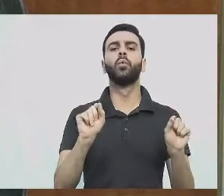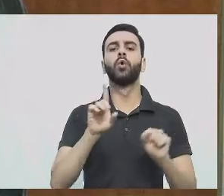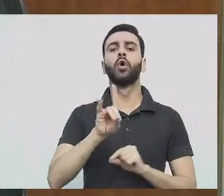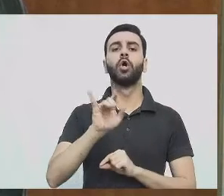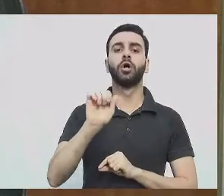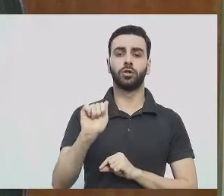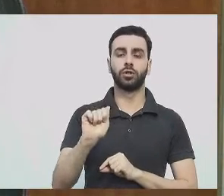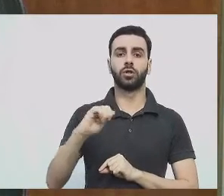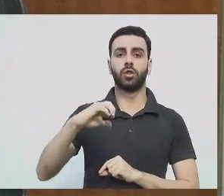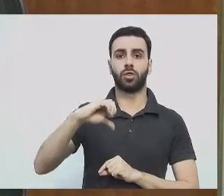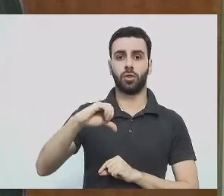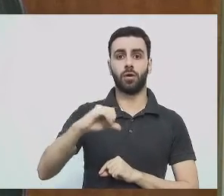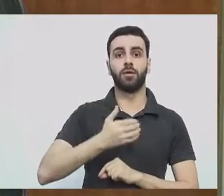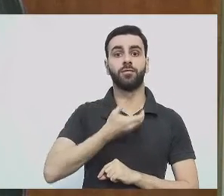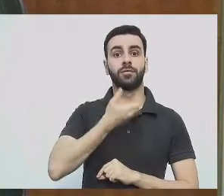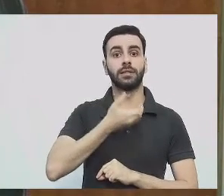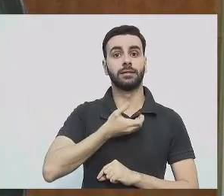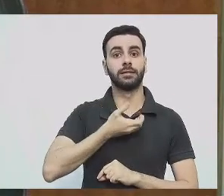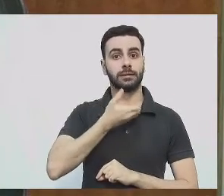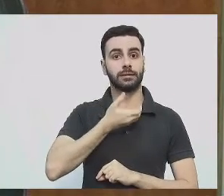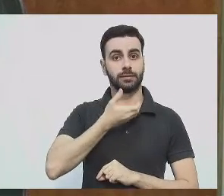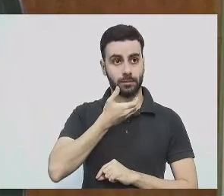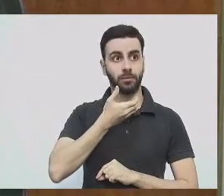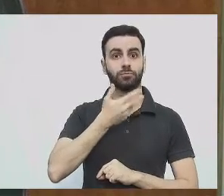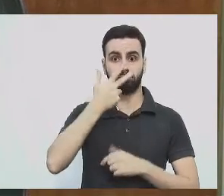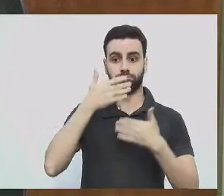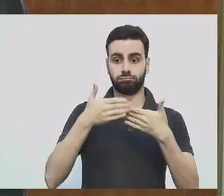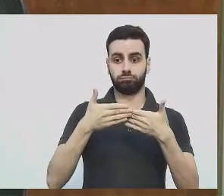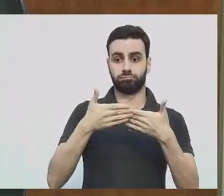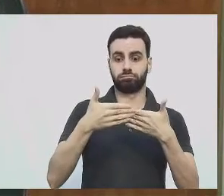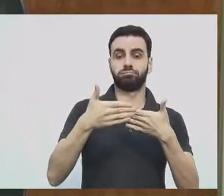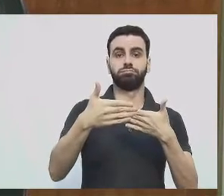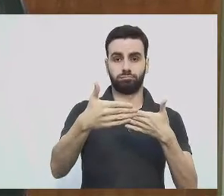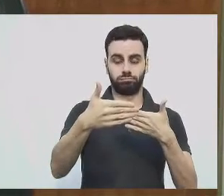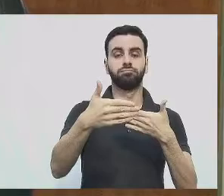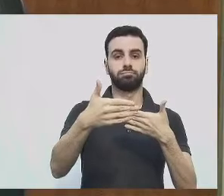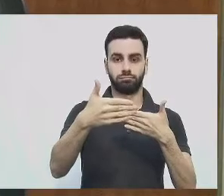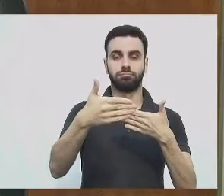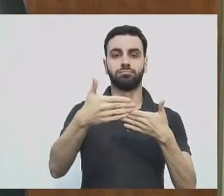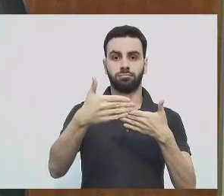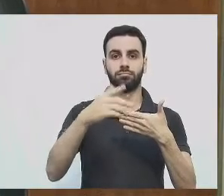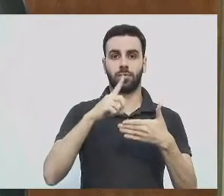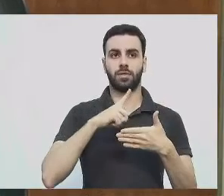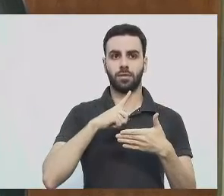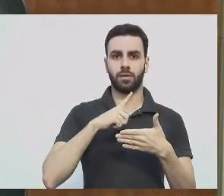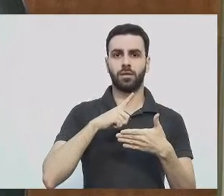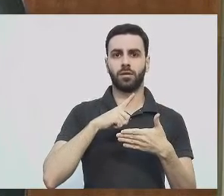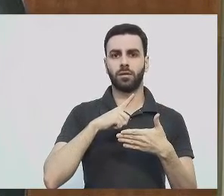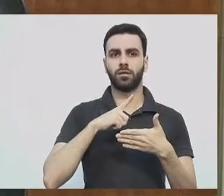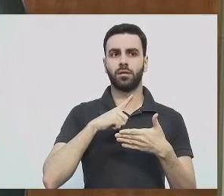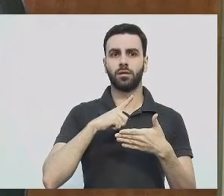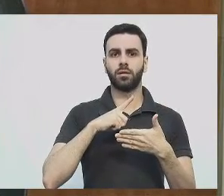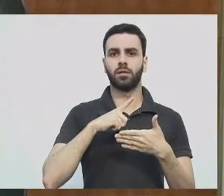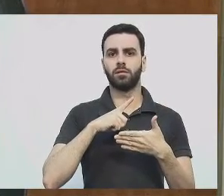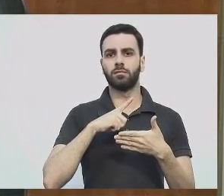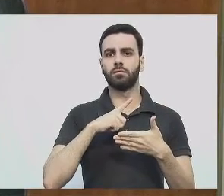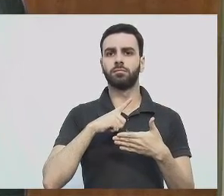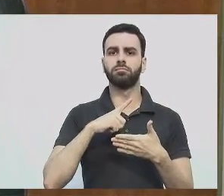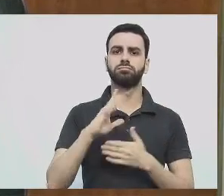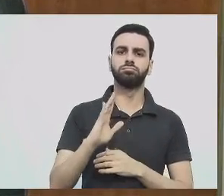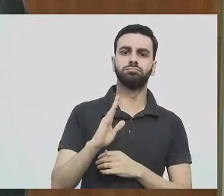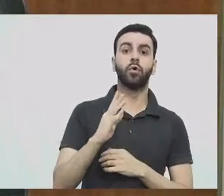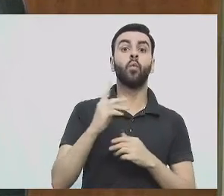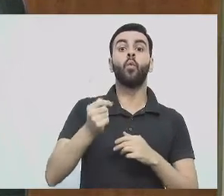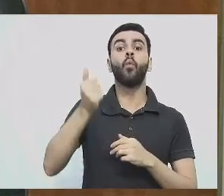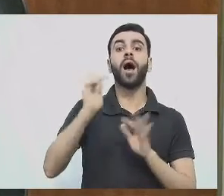dia 9 de dezembro, faltando exatamente 21 dias, 22 dias,